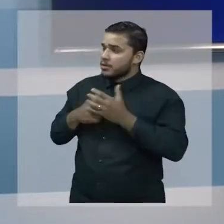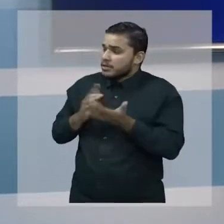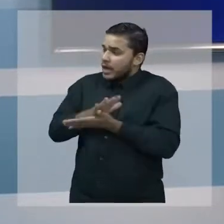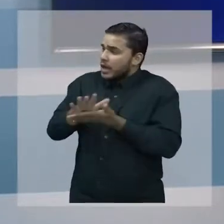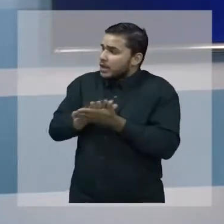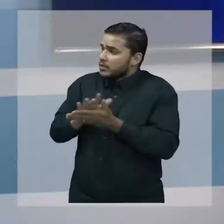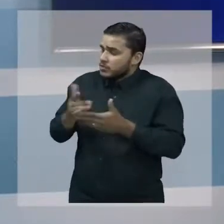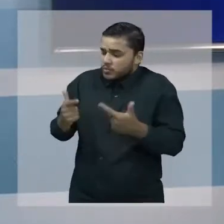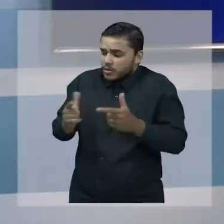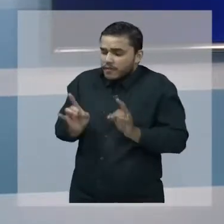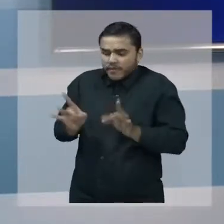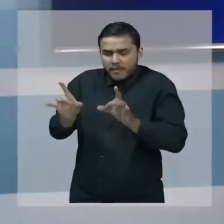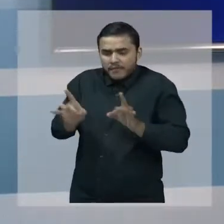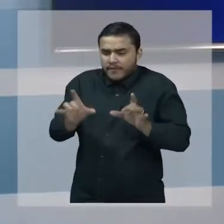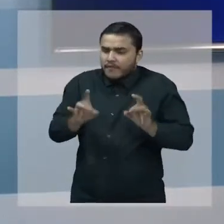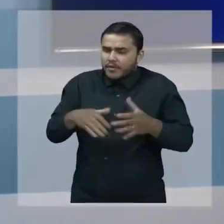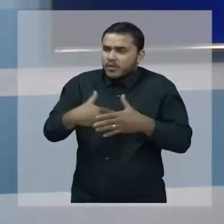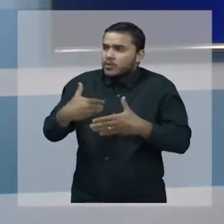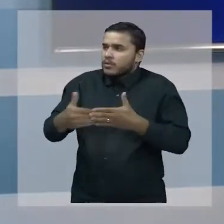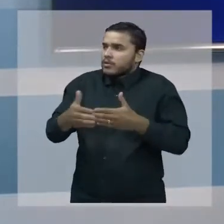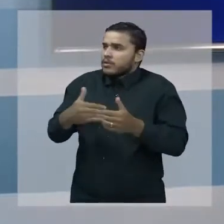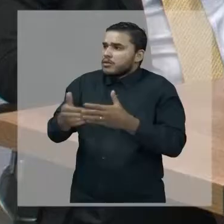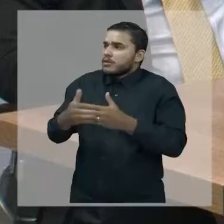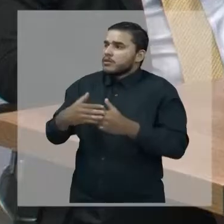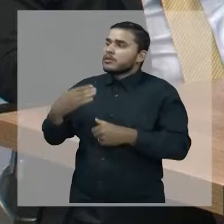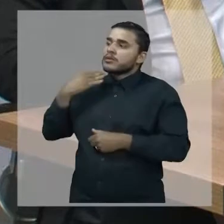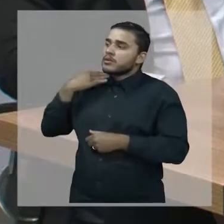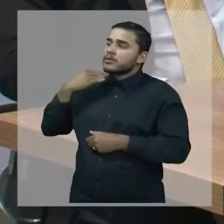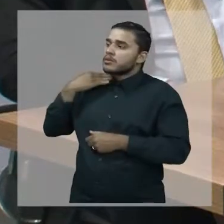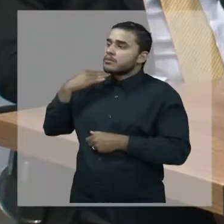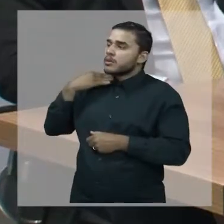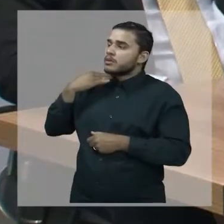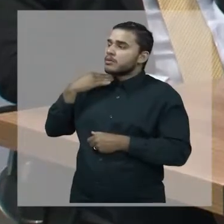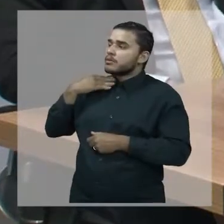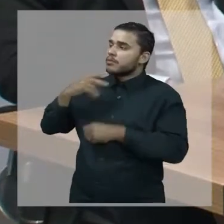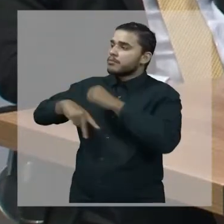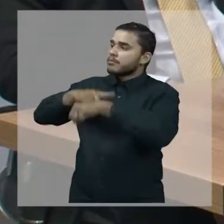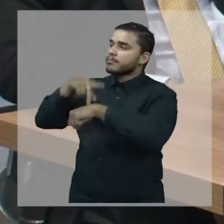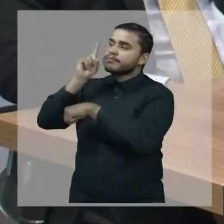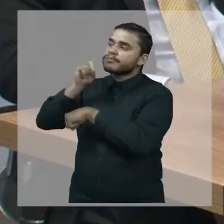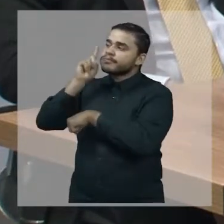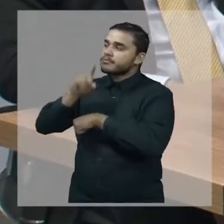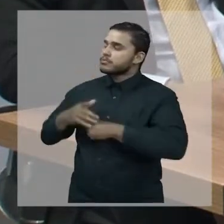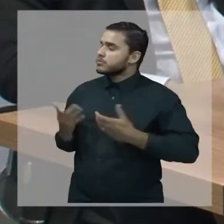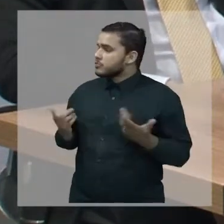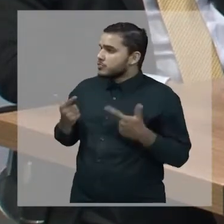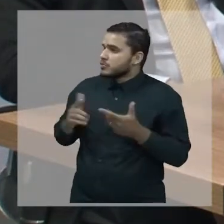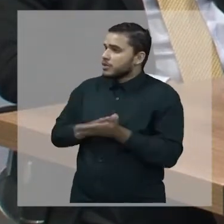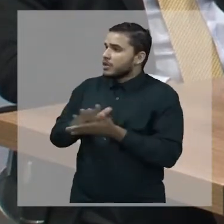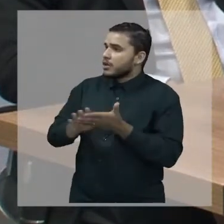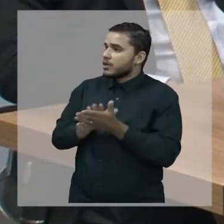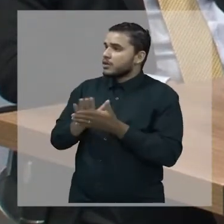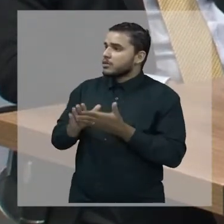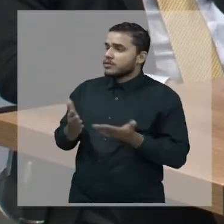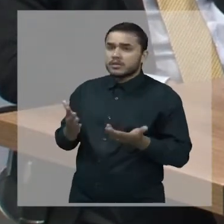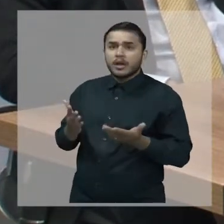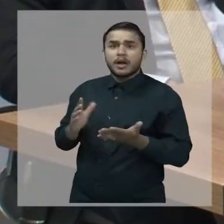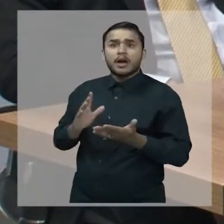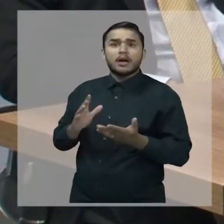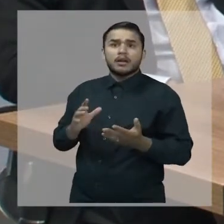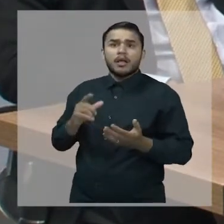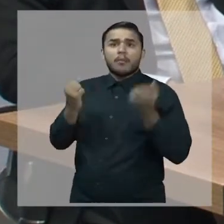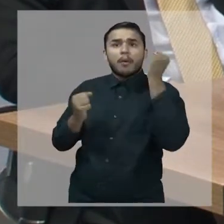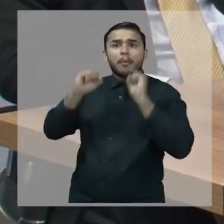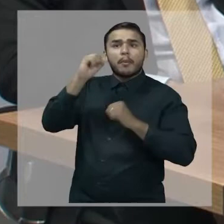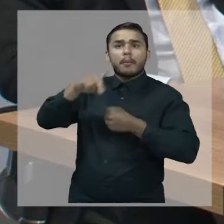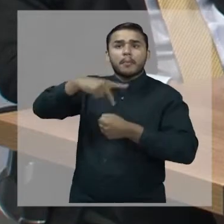não quer dizer. eu estou Isso prevendo- não quer dizer nada. Não quer dizer Um nada que ele estatal. não haja Diga na um sua banco estatal. americano, o Banco do Governo dos Estados Unidos, um Isso banco. não quer dizer nada. Ele Um estatal, controla, uma empresa de ele